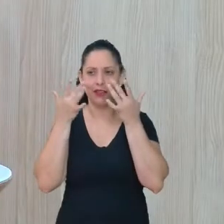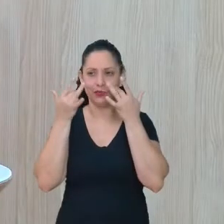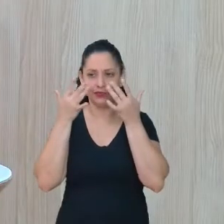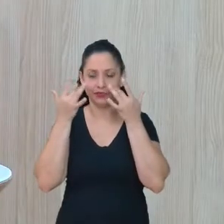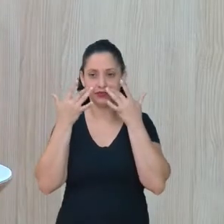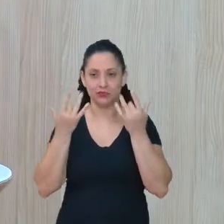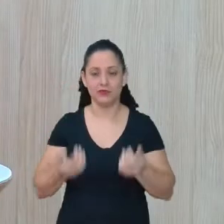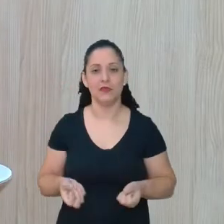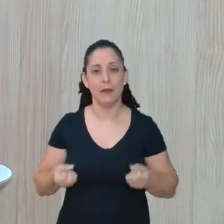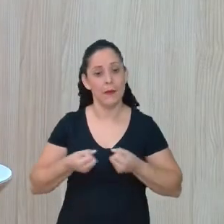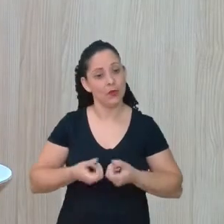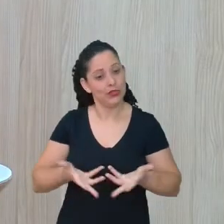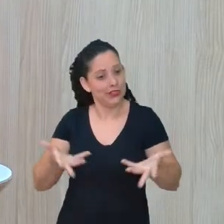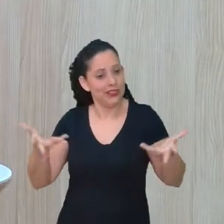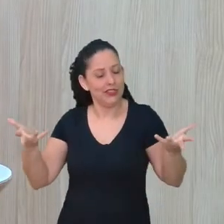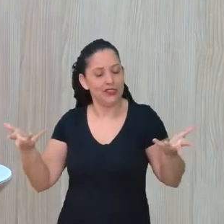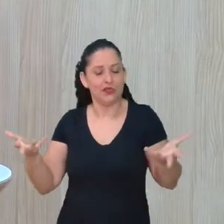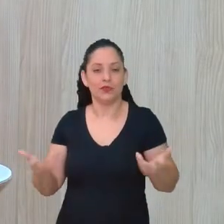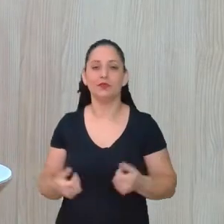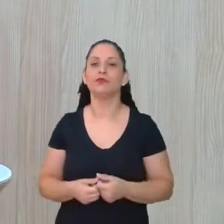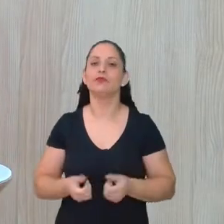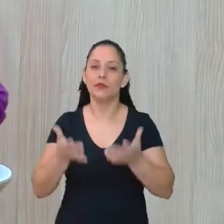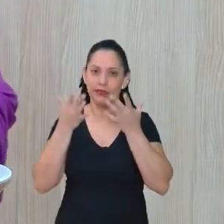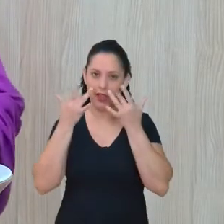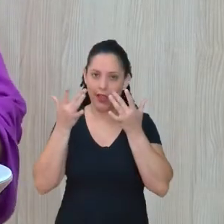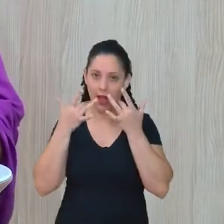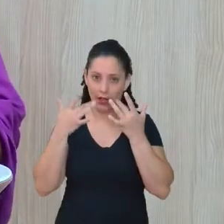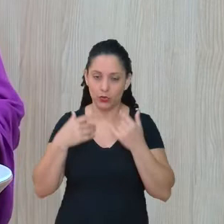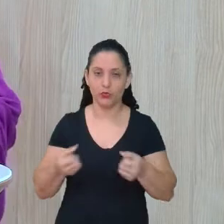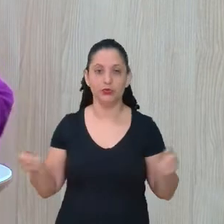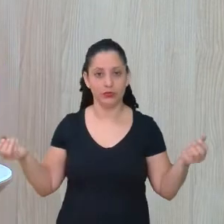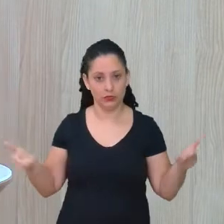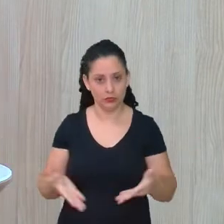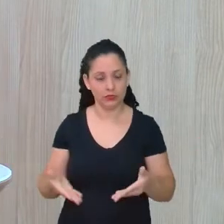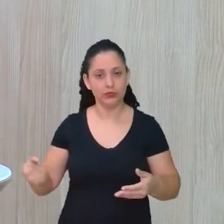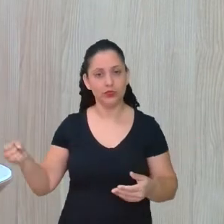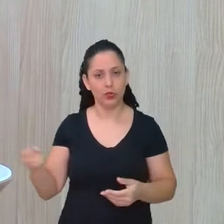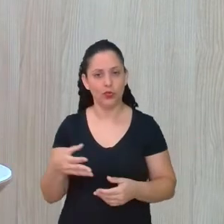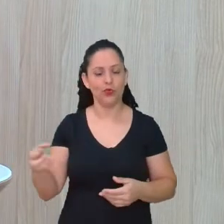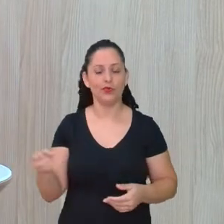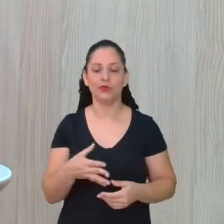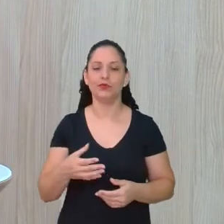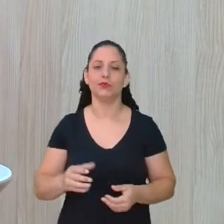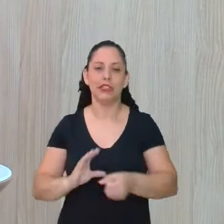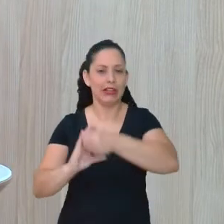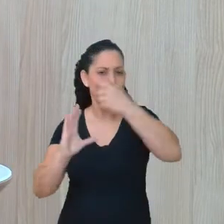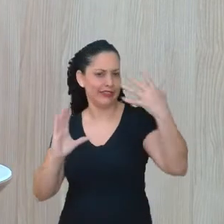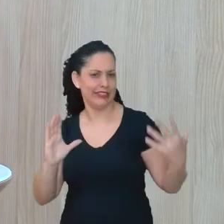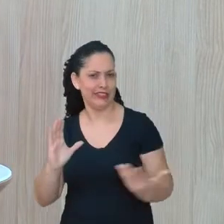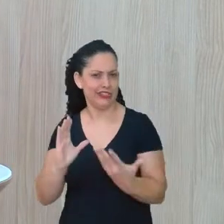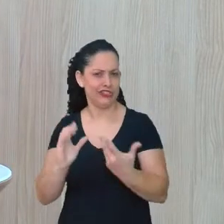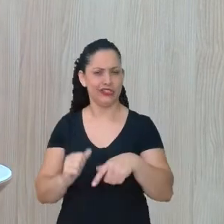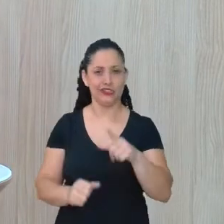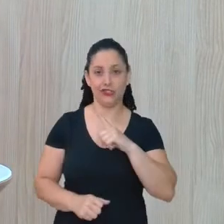o expressionismo, Isso. teatro contemporâneo. Foi chamado assim, Tem mas características Isso, próprias, né?